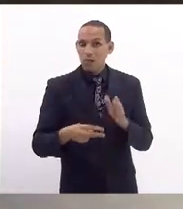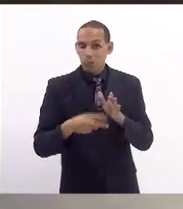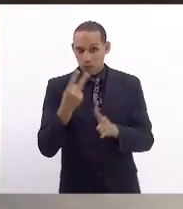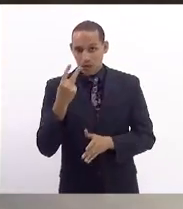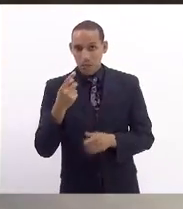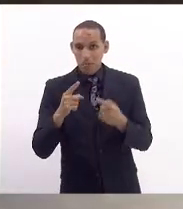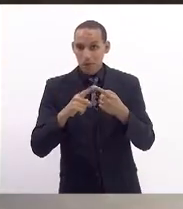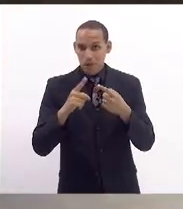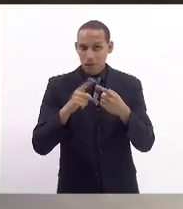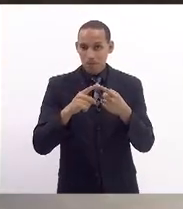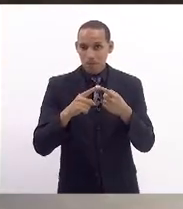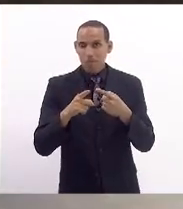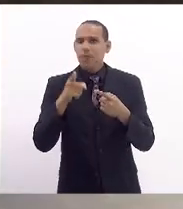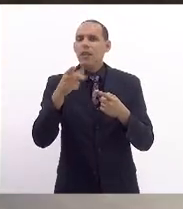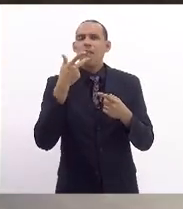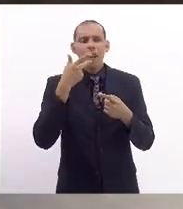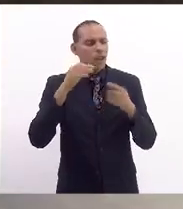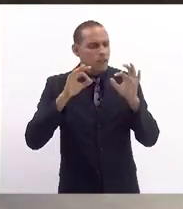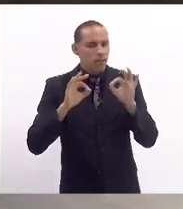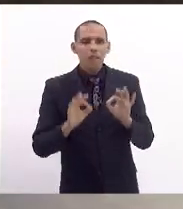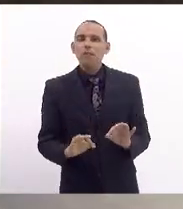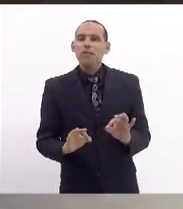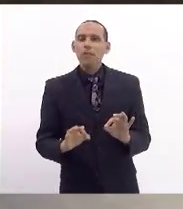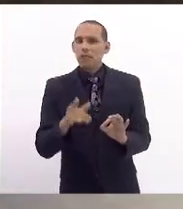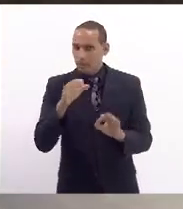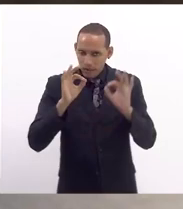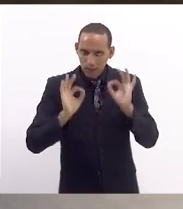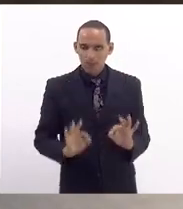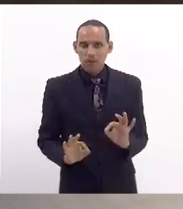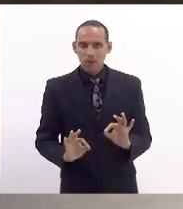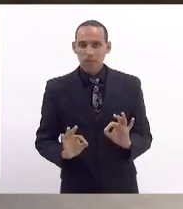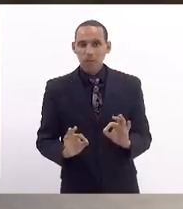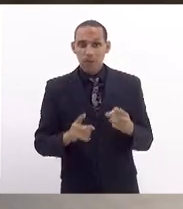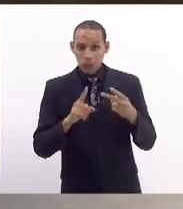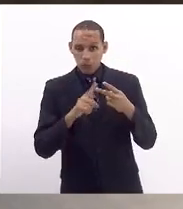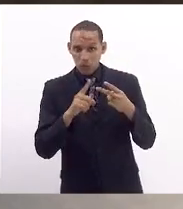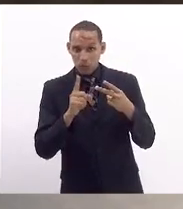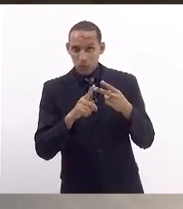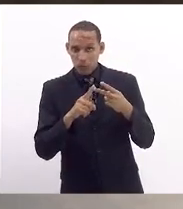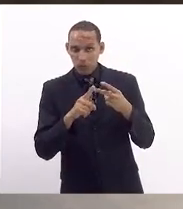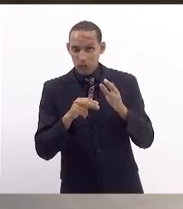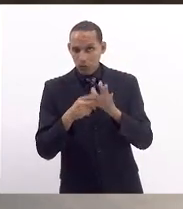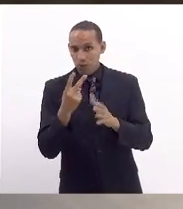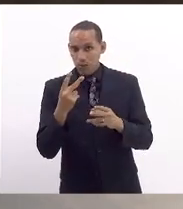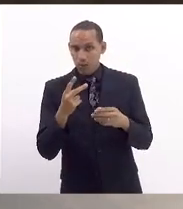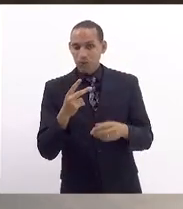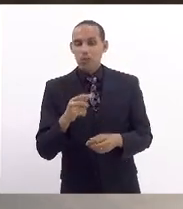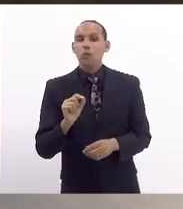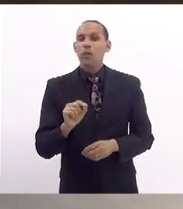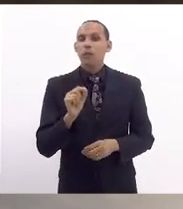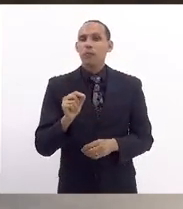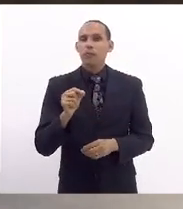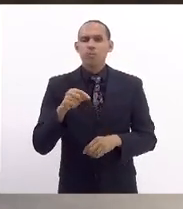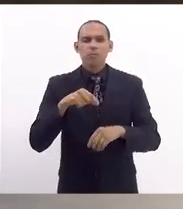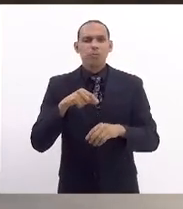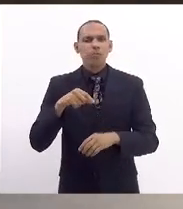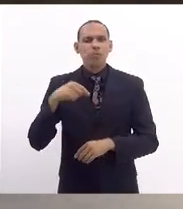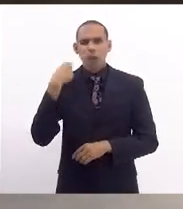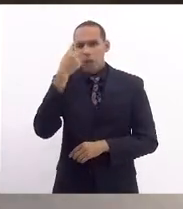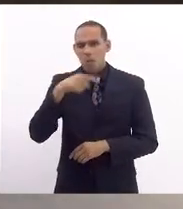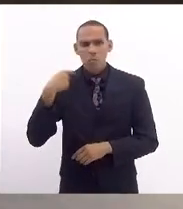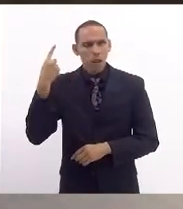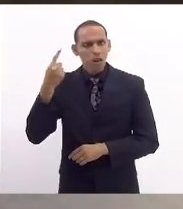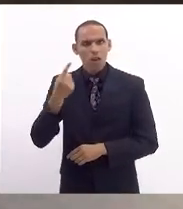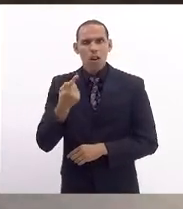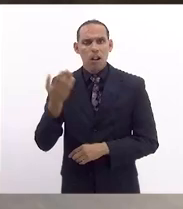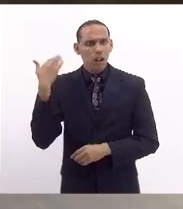a primeira vez foi exatamente isso que já tá me dizendo senhor tem toda razão segunda vez foi a coisa de uma hora atrás eu